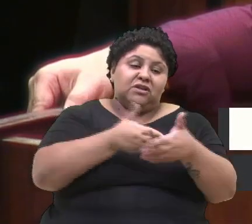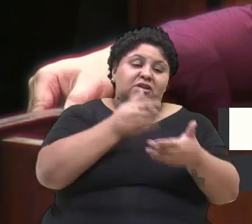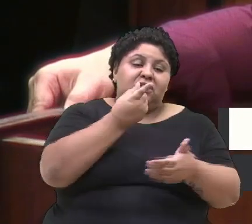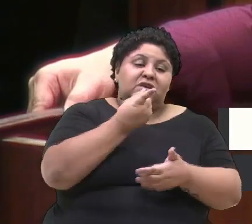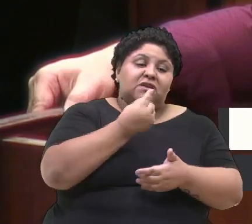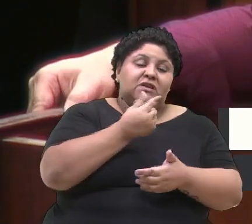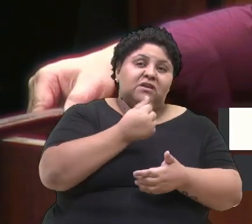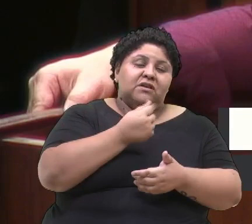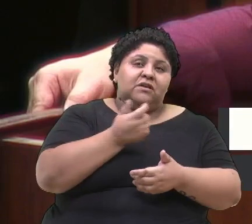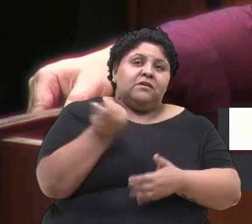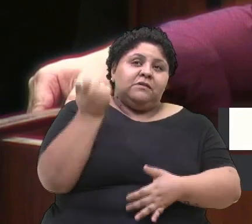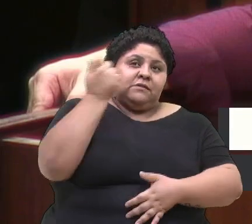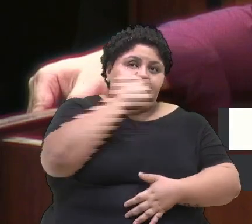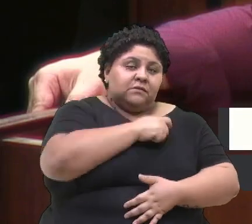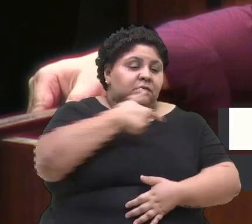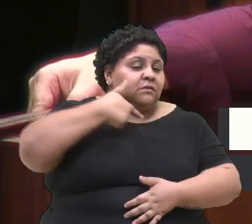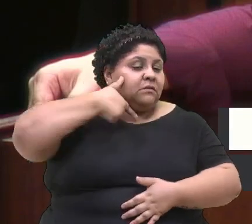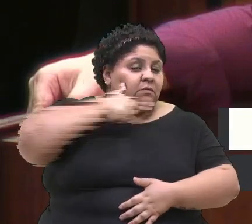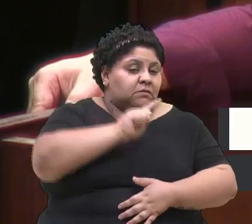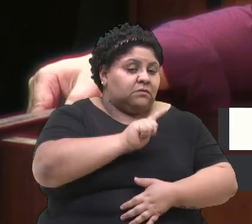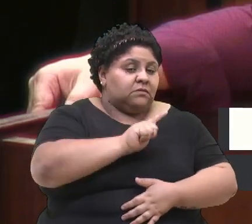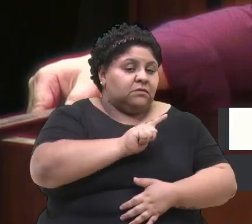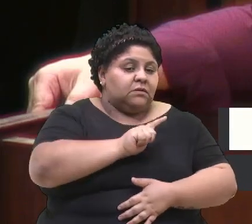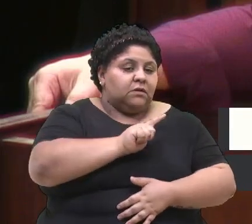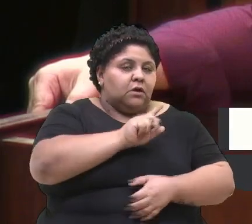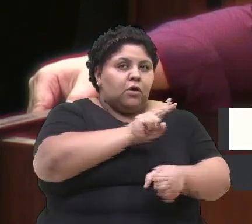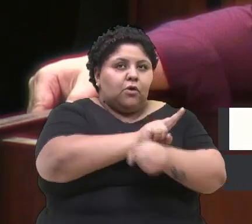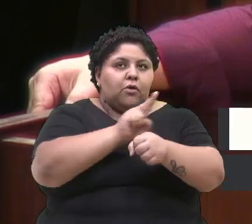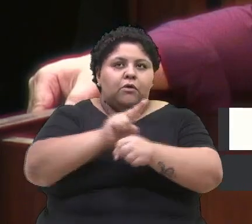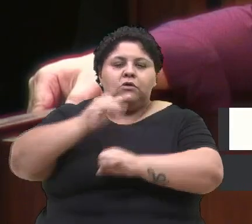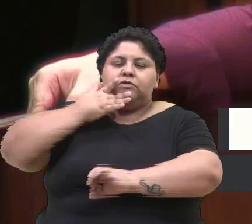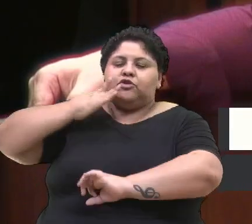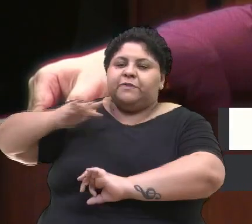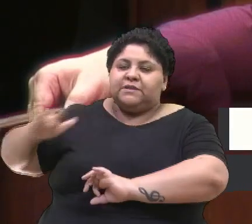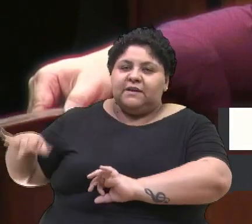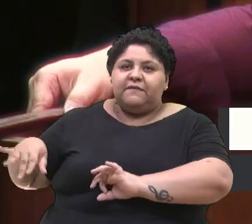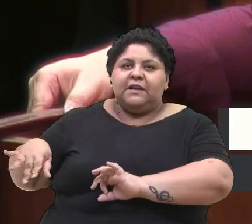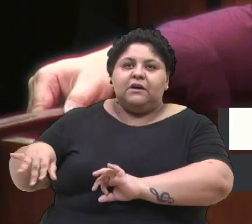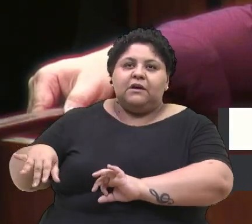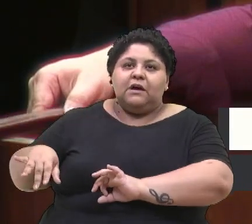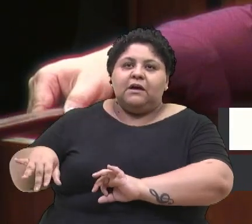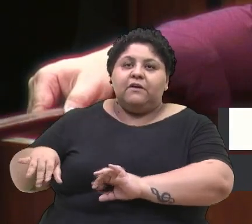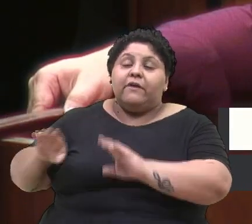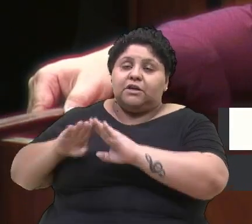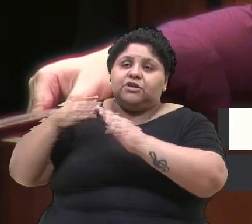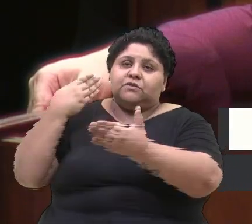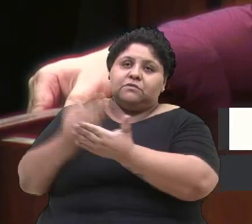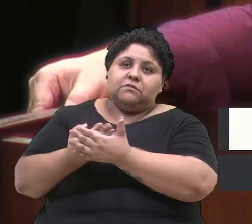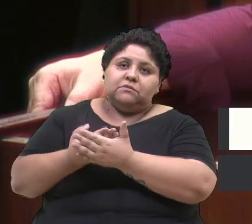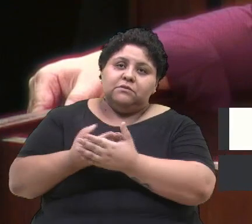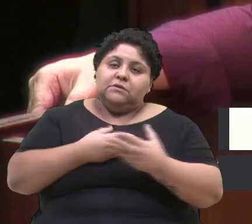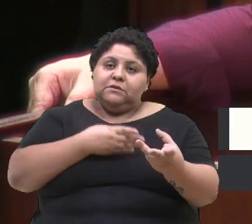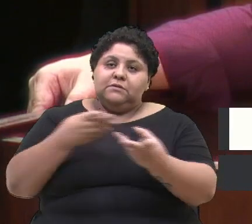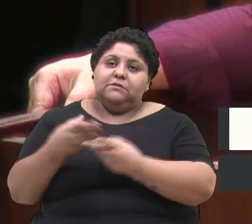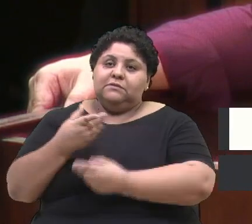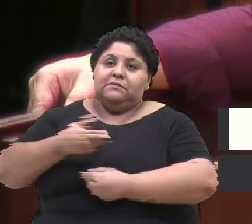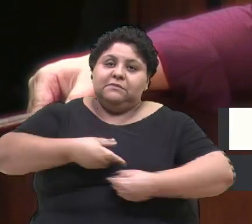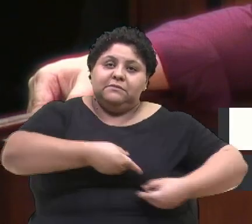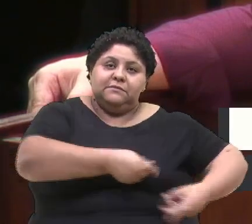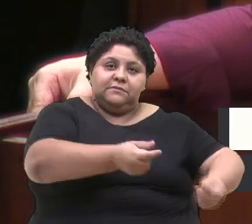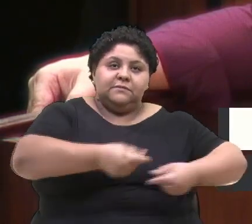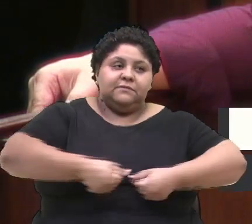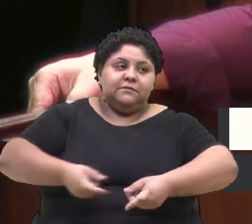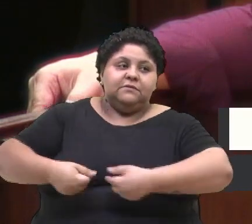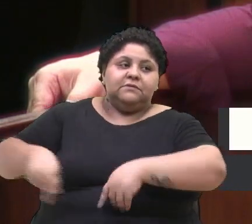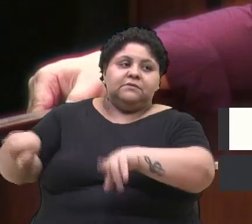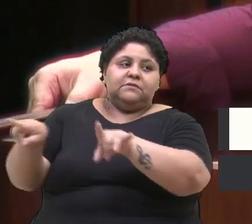para conseguir sustentar uma criança dentro da escola infantil. É muito gasto, é muito custo, e a gente sabe que